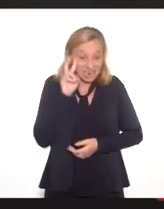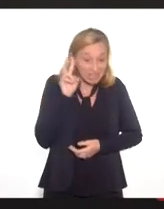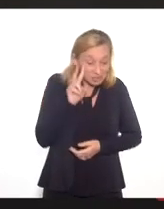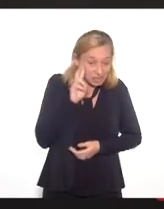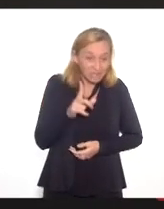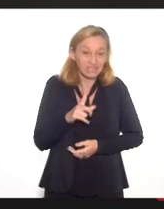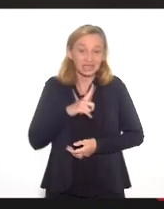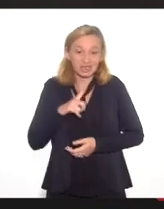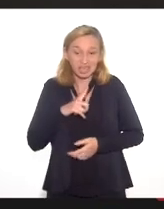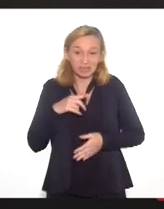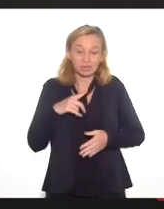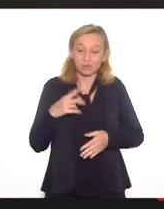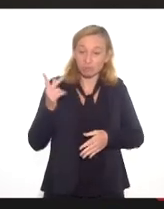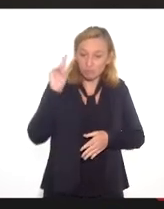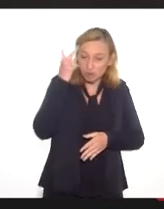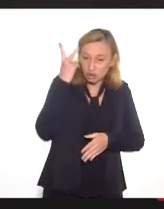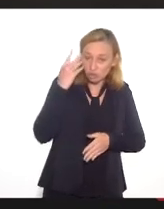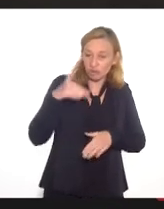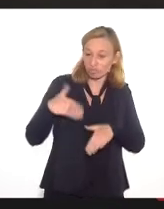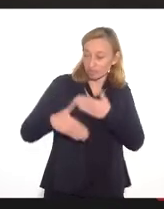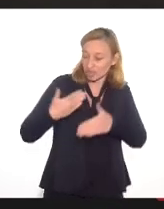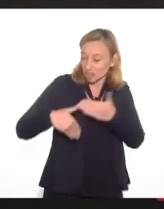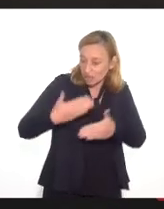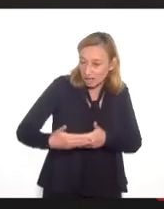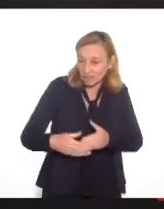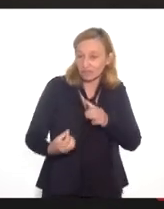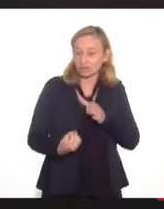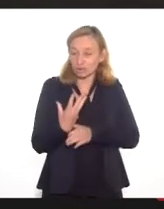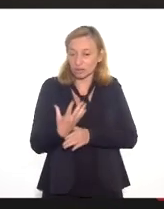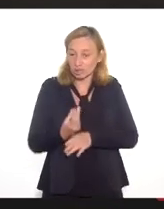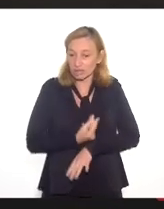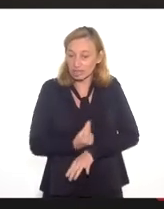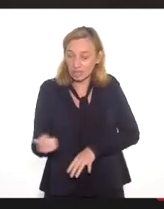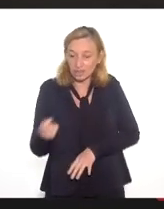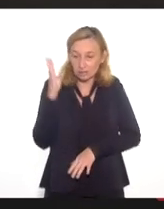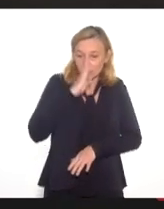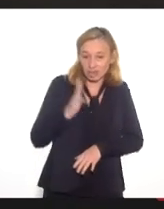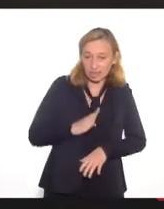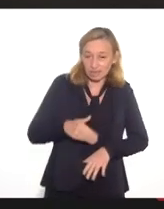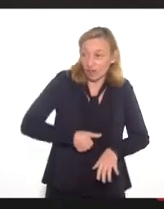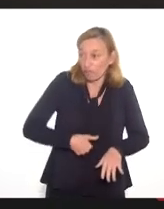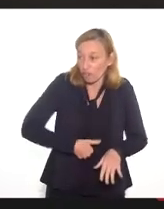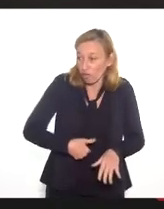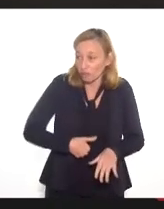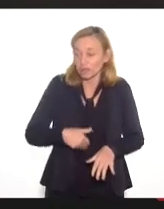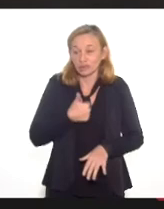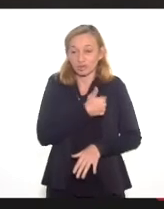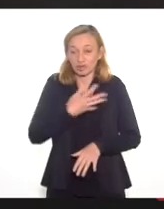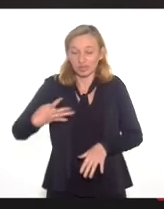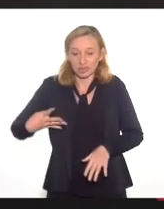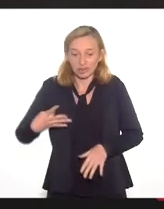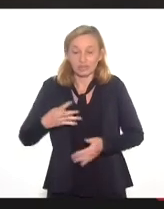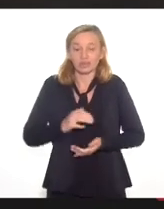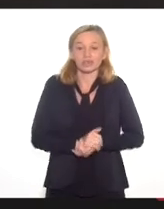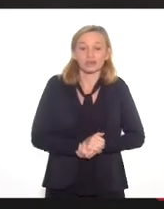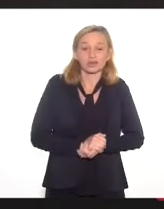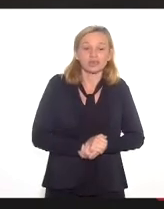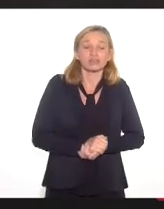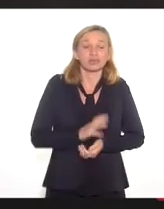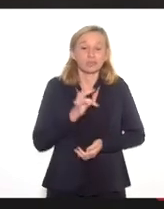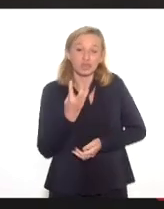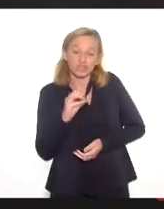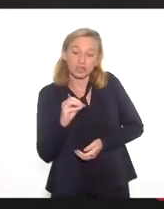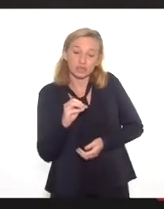tem uma história uma trajetória na construção da saída do Brasil desse mapa da fome em 2014 Betinho lançou